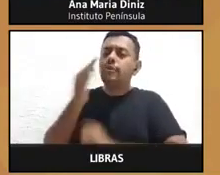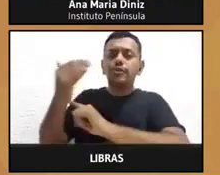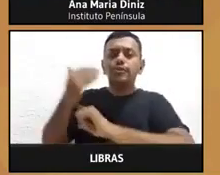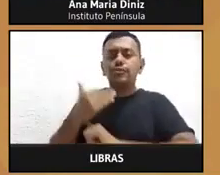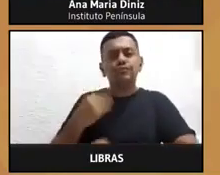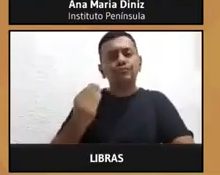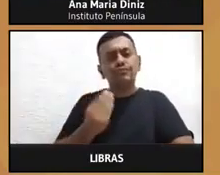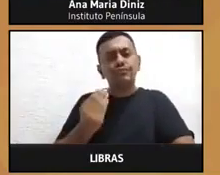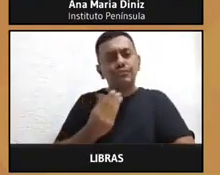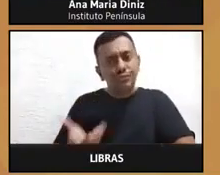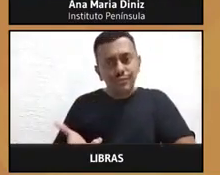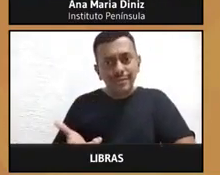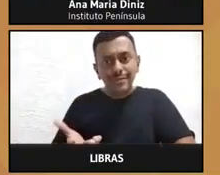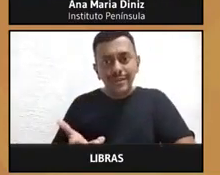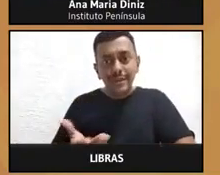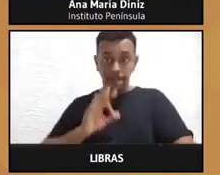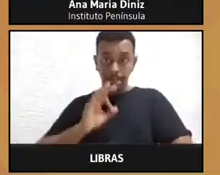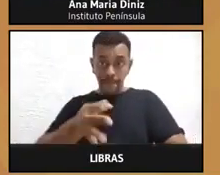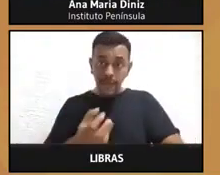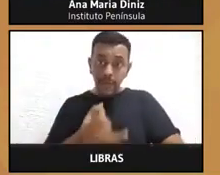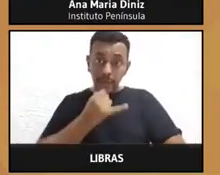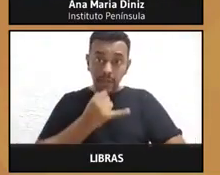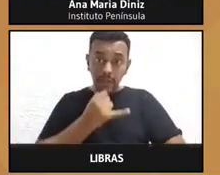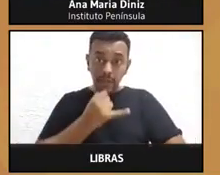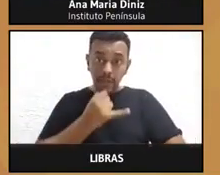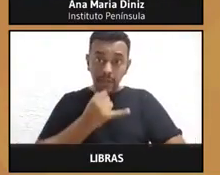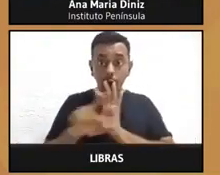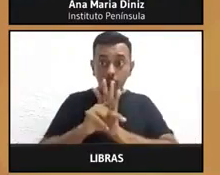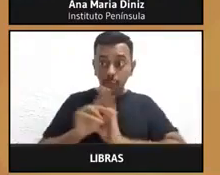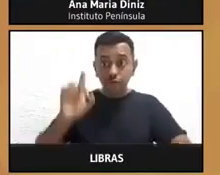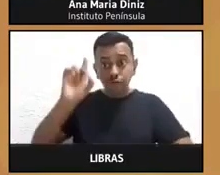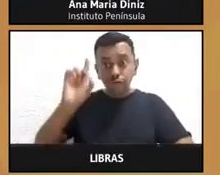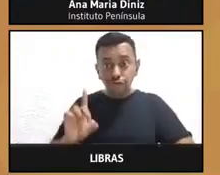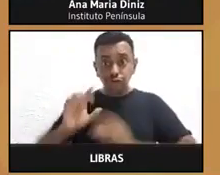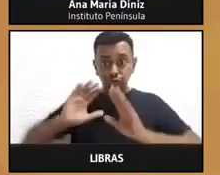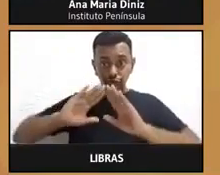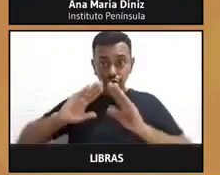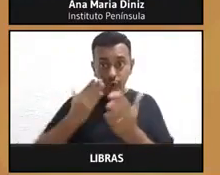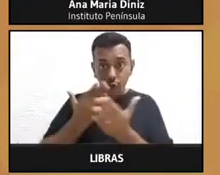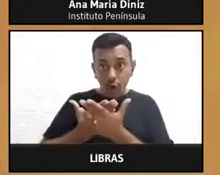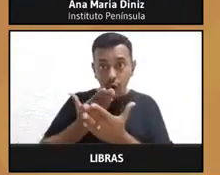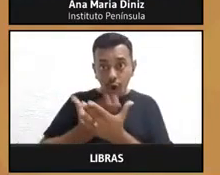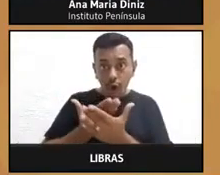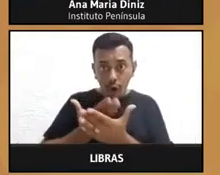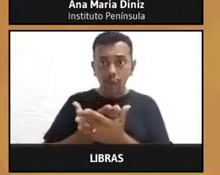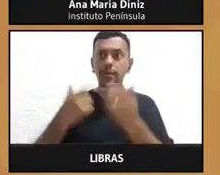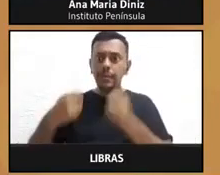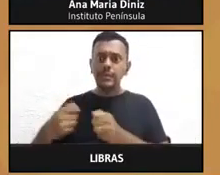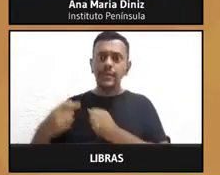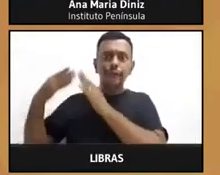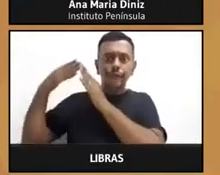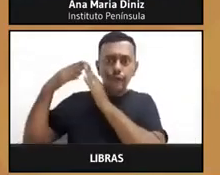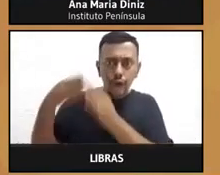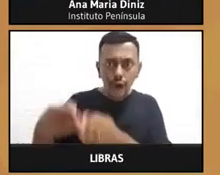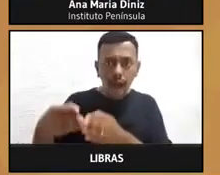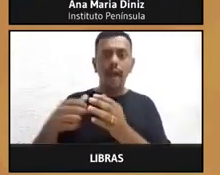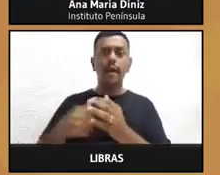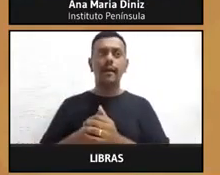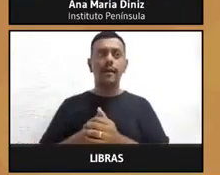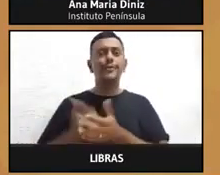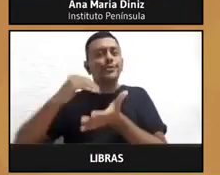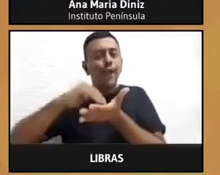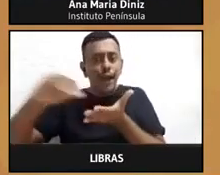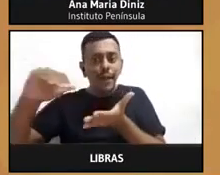Por exemplo, o que um diretor de escola deveria enfocar, ou um secretário de educação? Bem, em